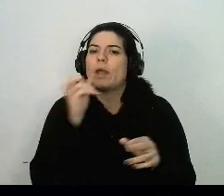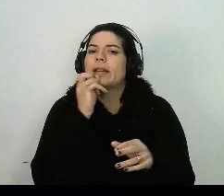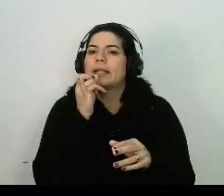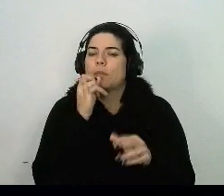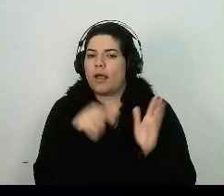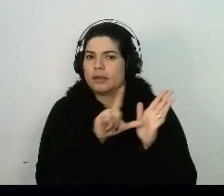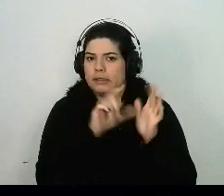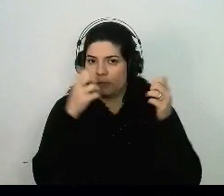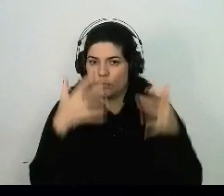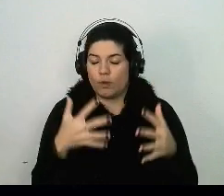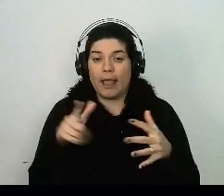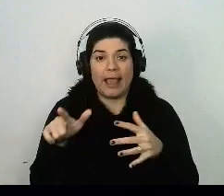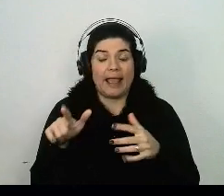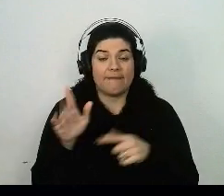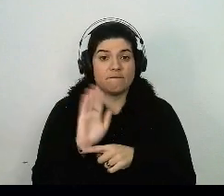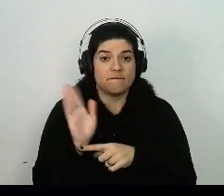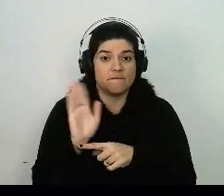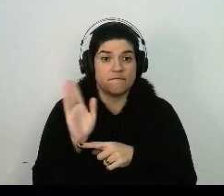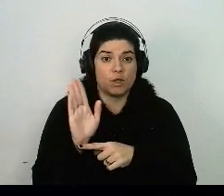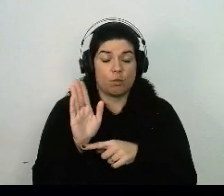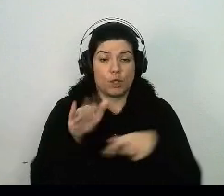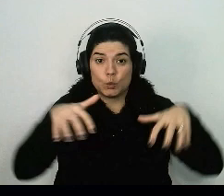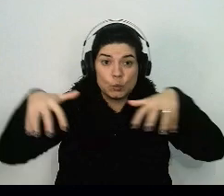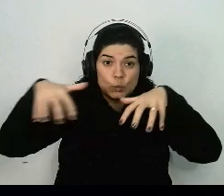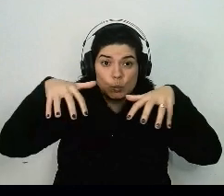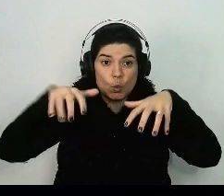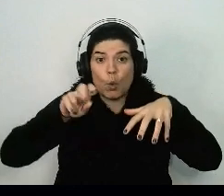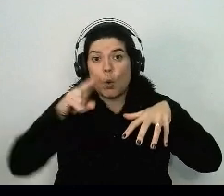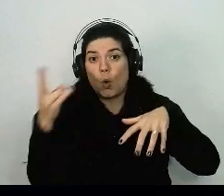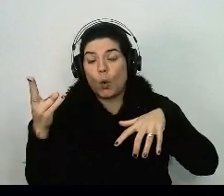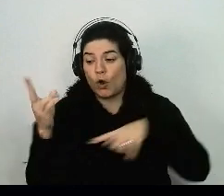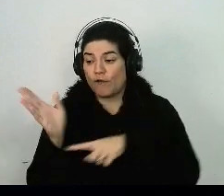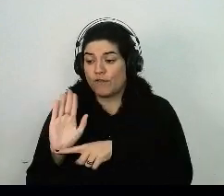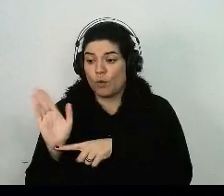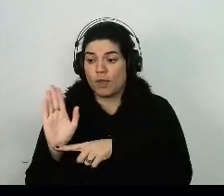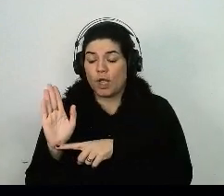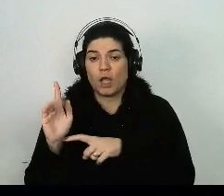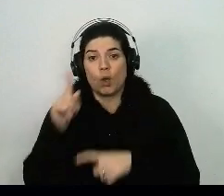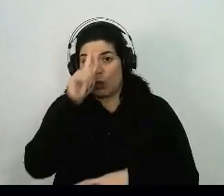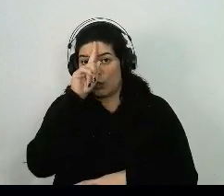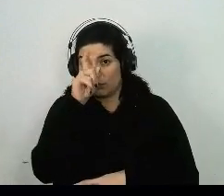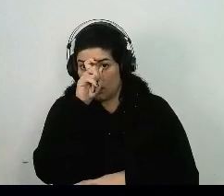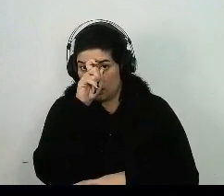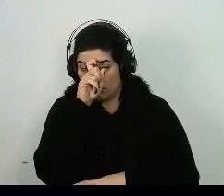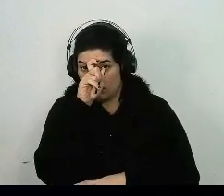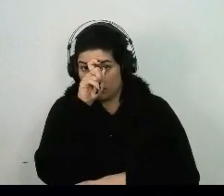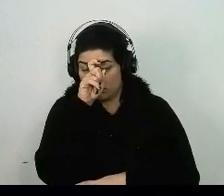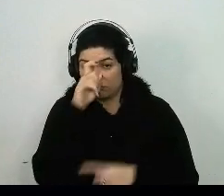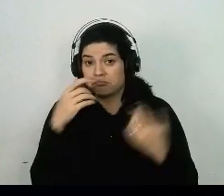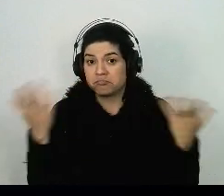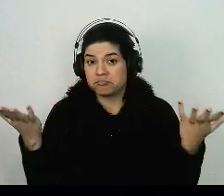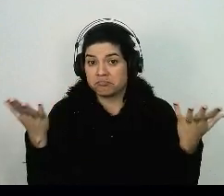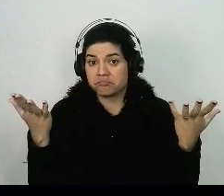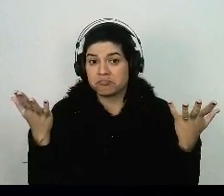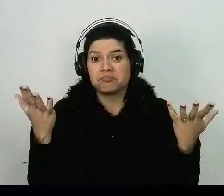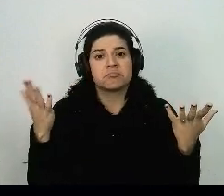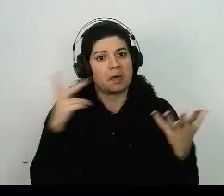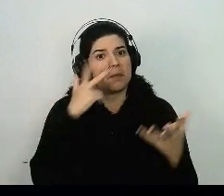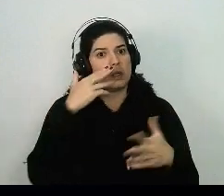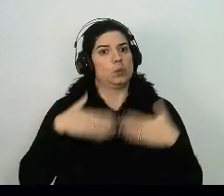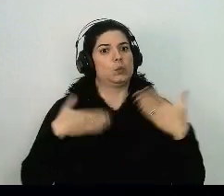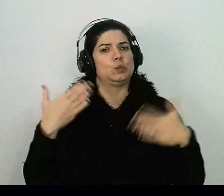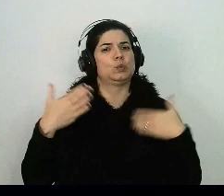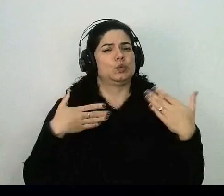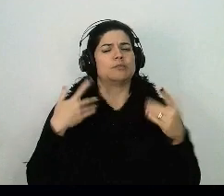filme de terror ou eu estou atendendo alguém no hospital, né? Então, o exemplo ele é absurdo, né? Mas ele serve muito para a